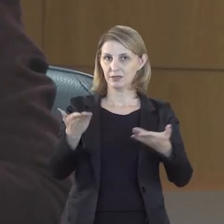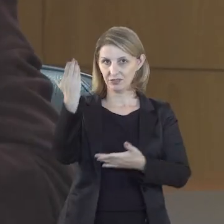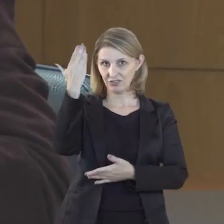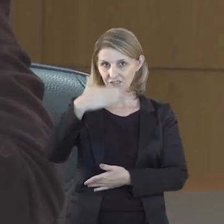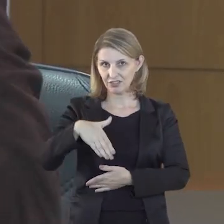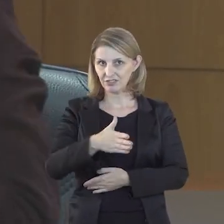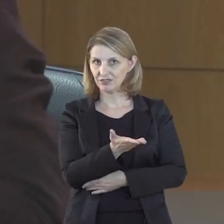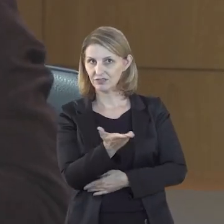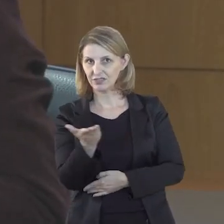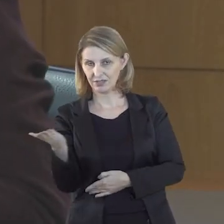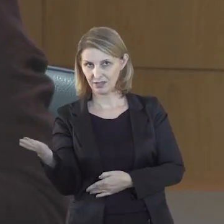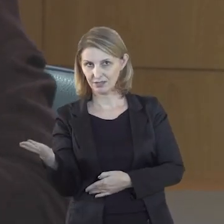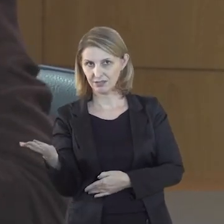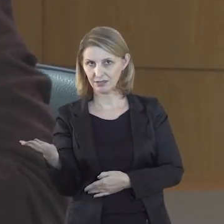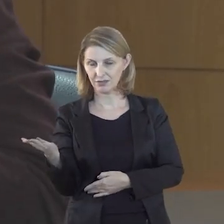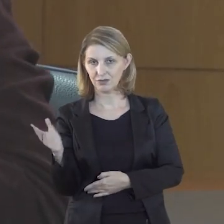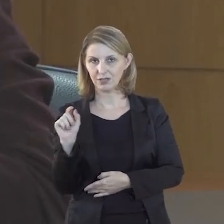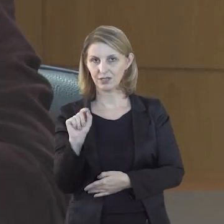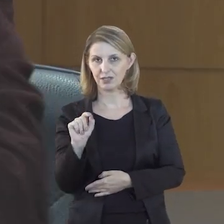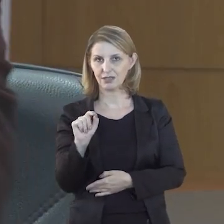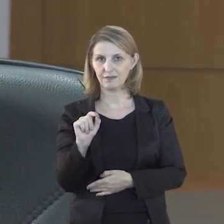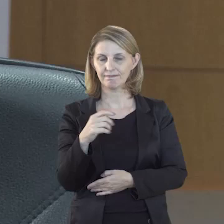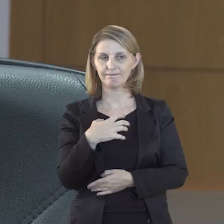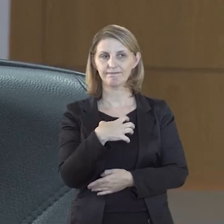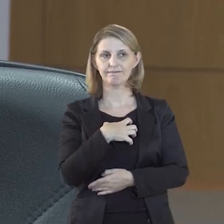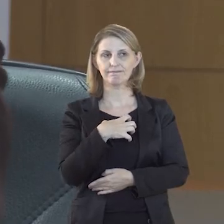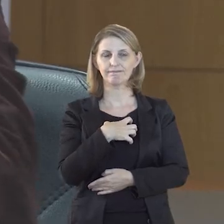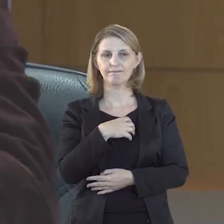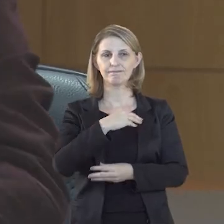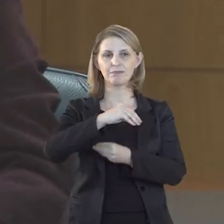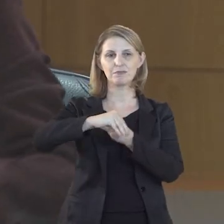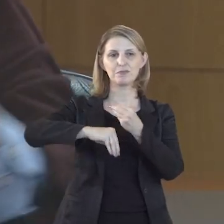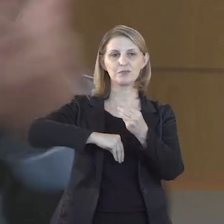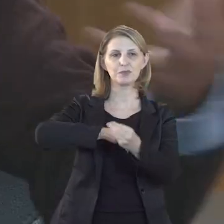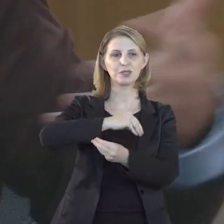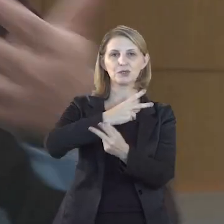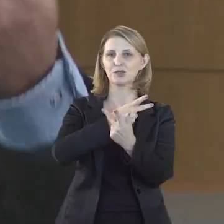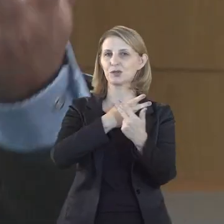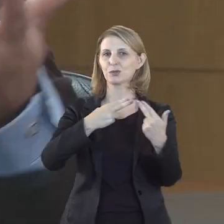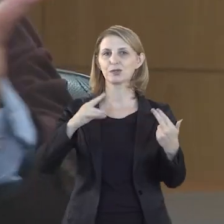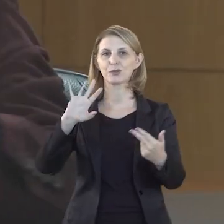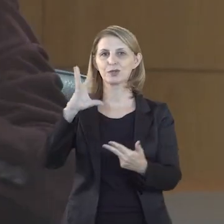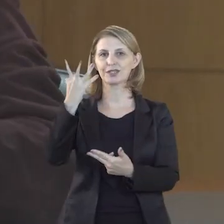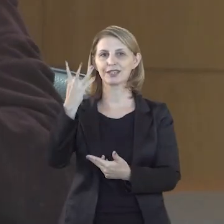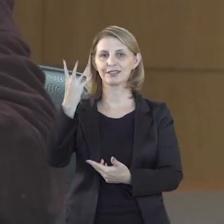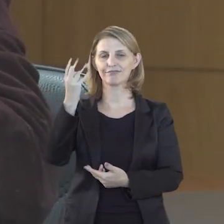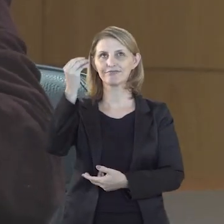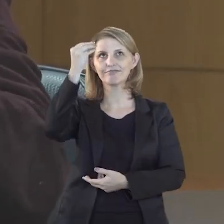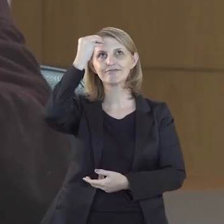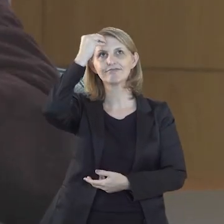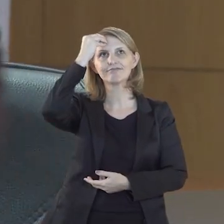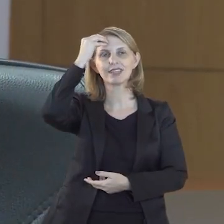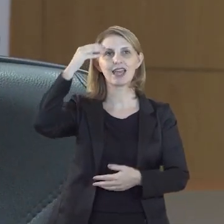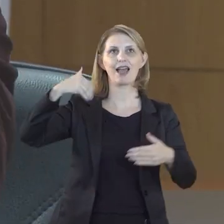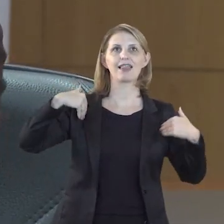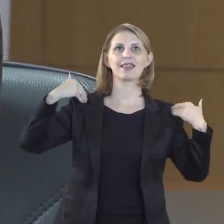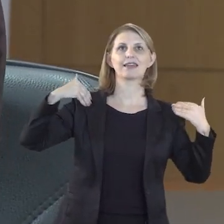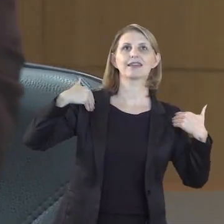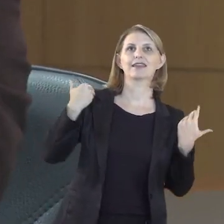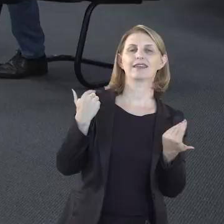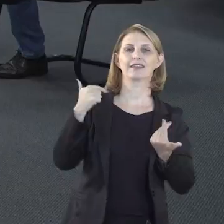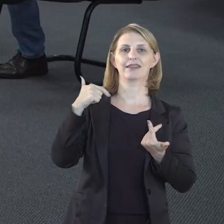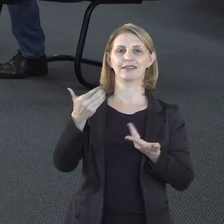contato com o que eu estou sentindo nesse momento aqui, diante de vocês, diante dessa produção toda. Sim, são um misto